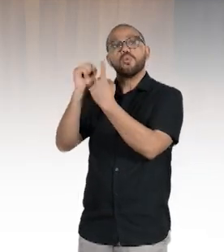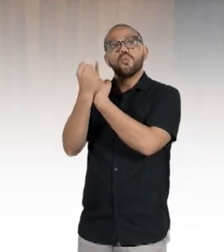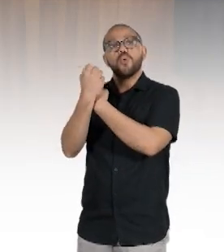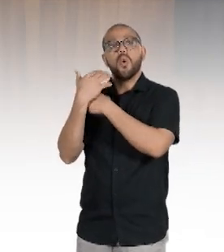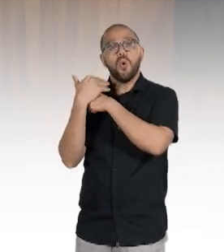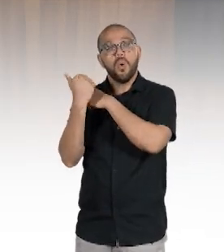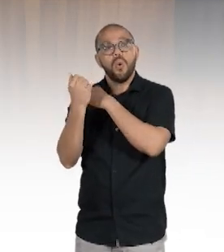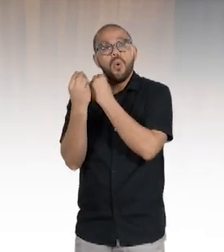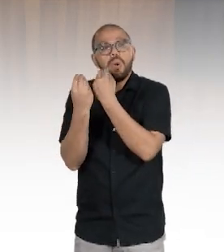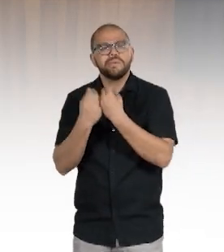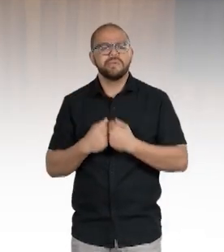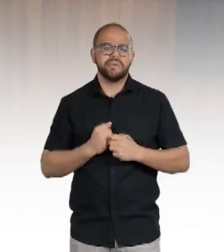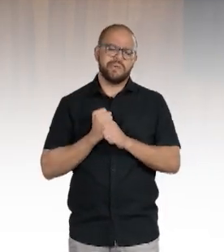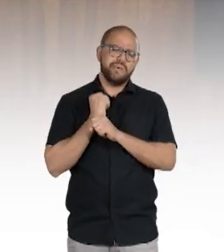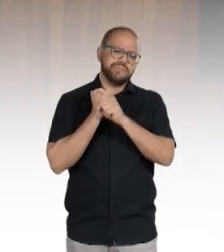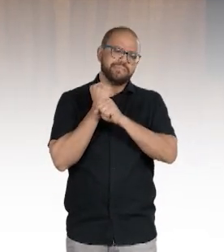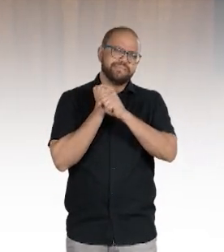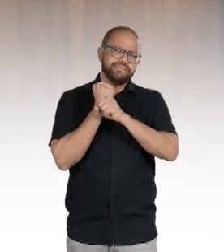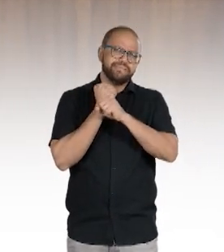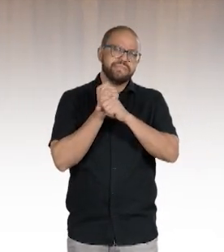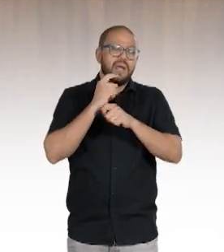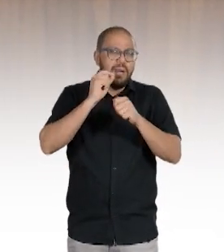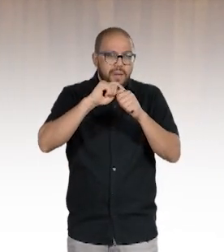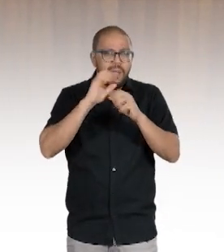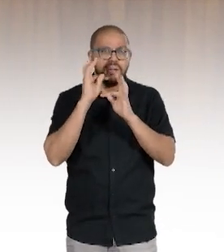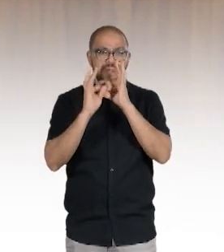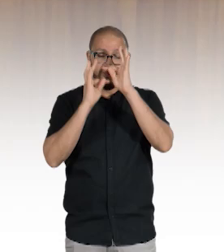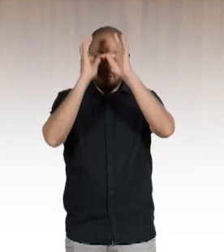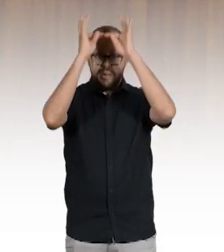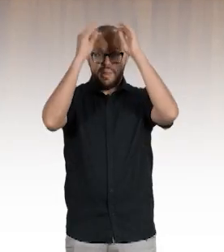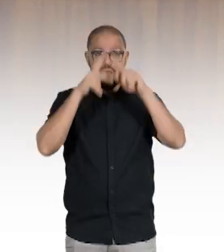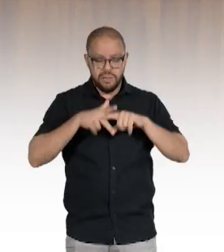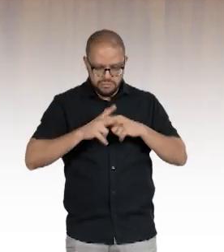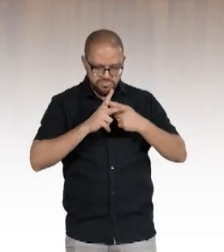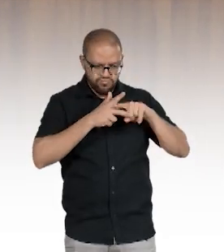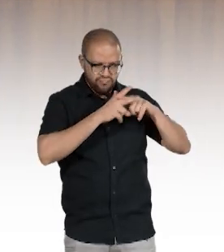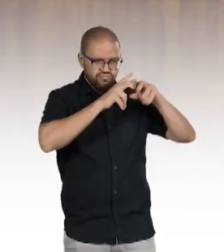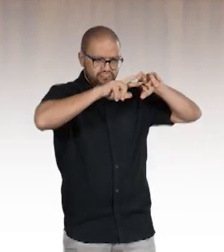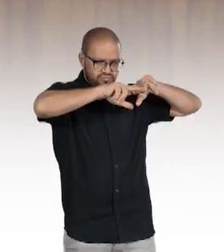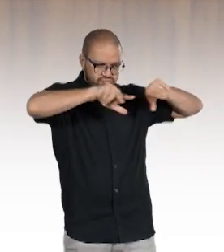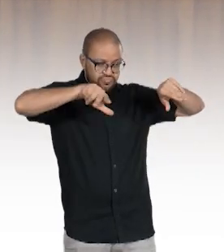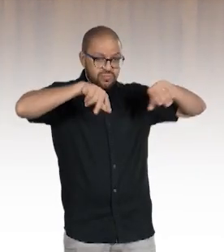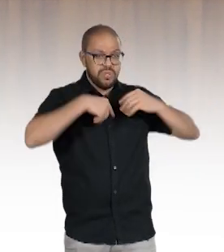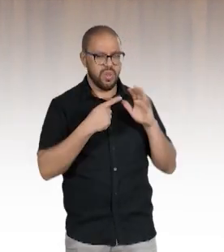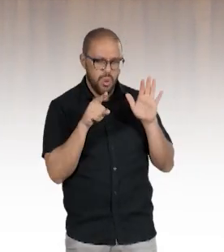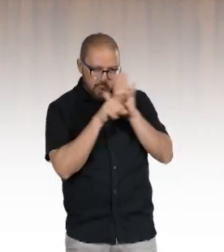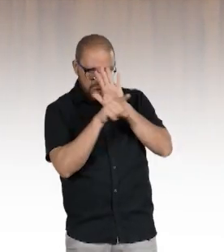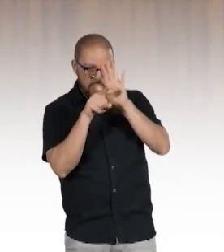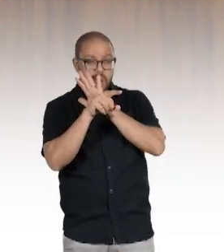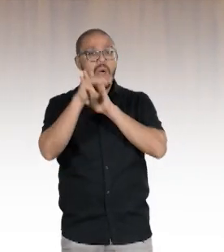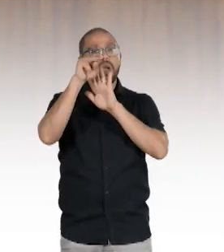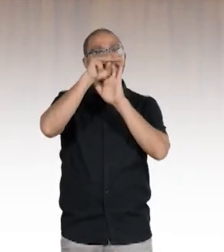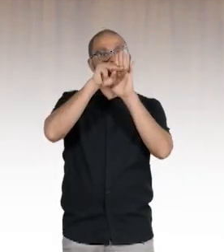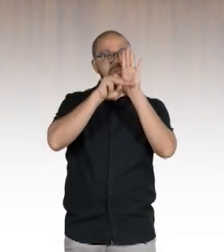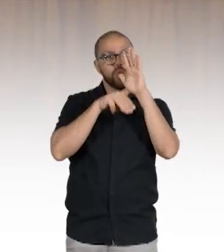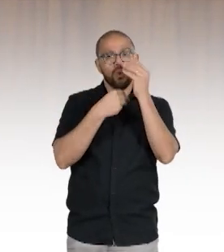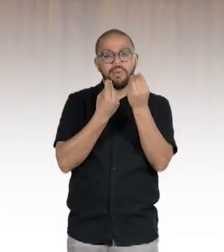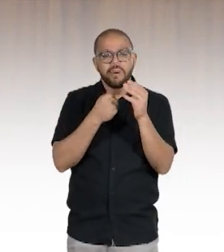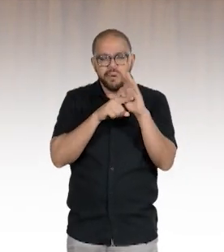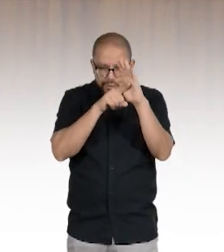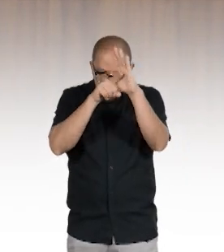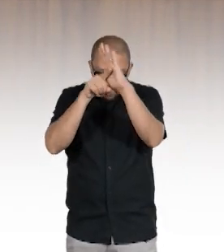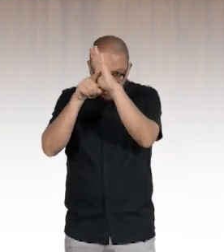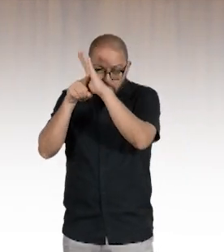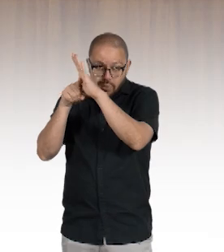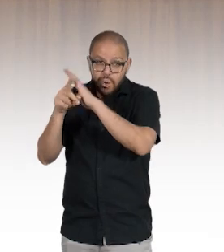havia despendido muitos anos construindo as tecnologias, as ferramentas, ou seja, os questionários, a metodologia para fazer o